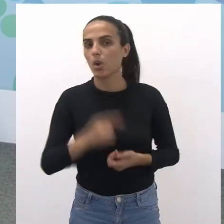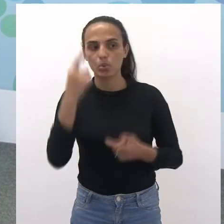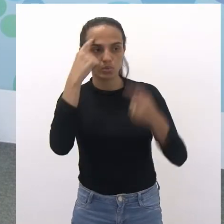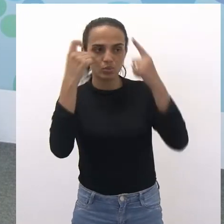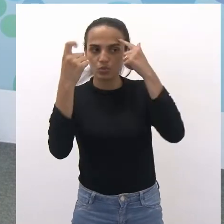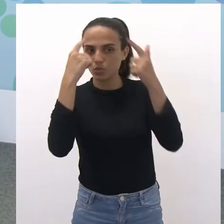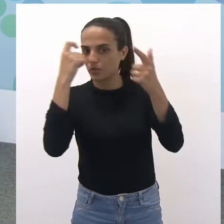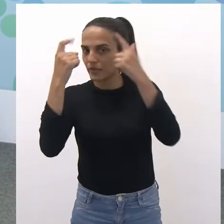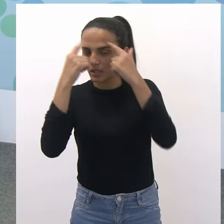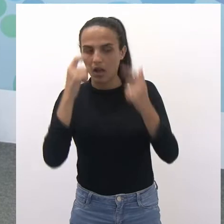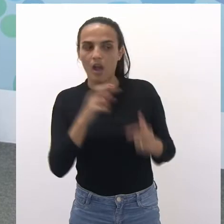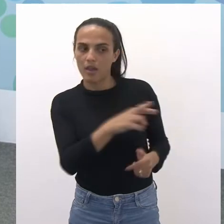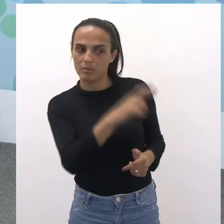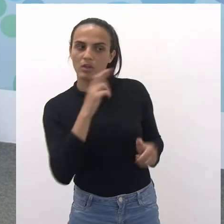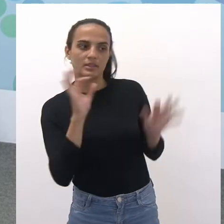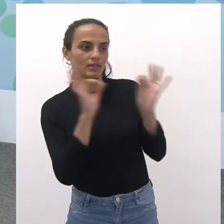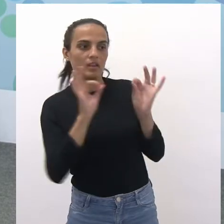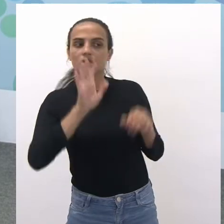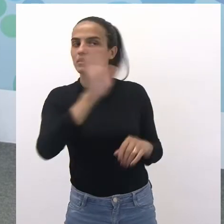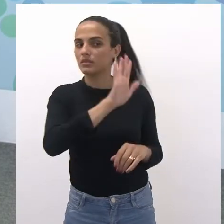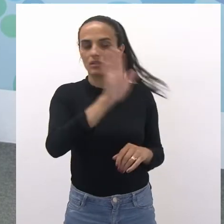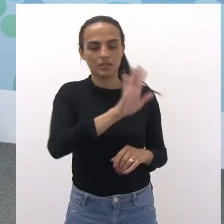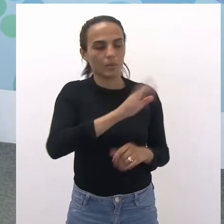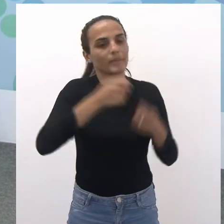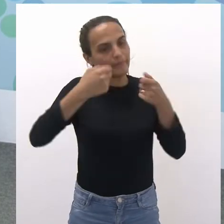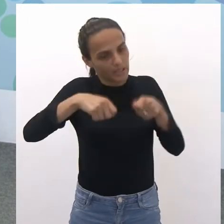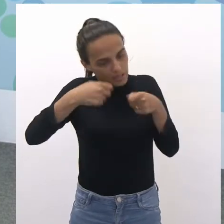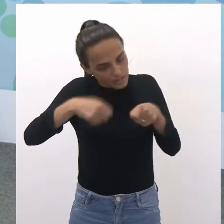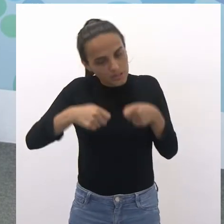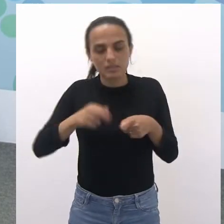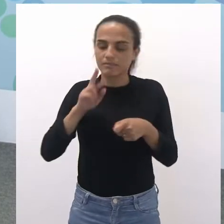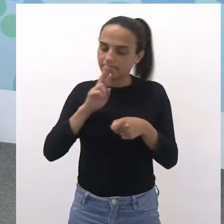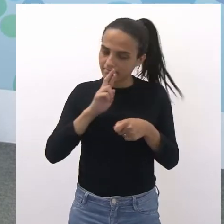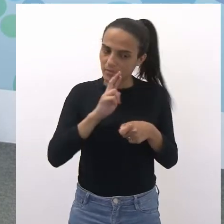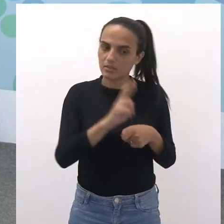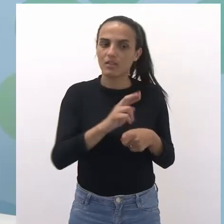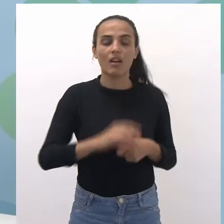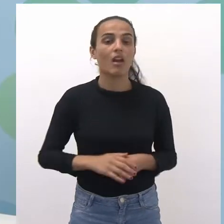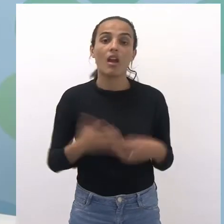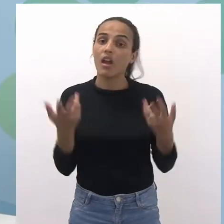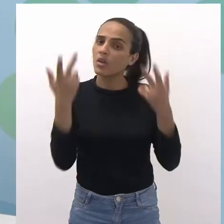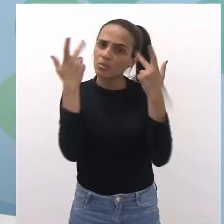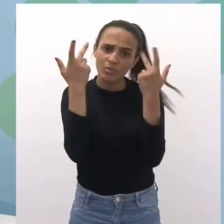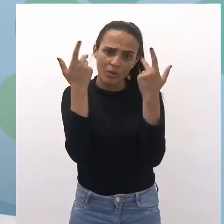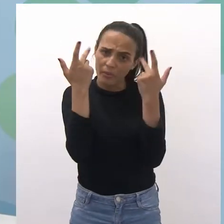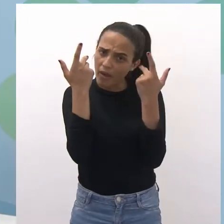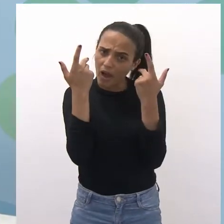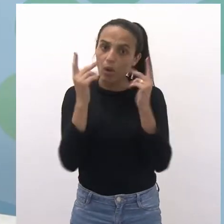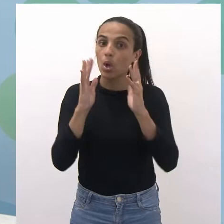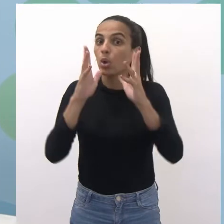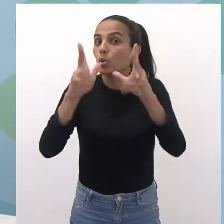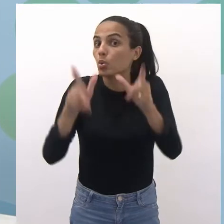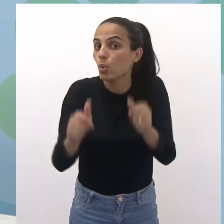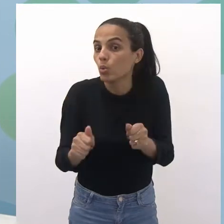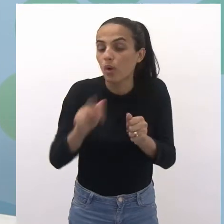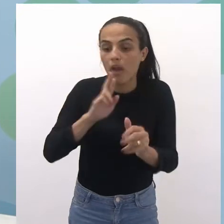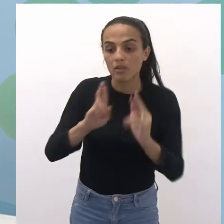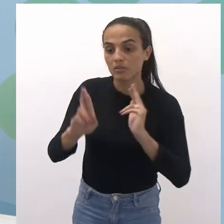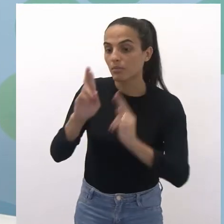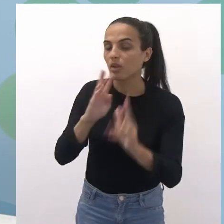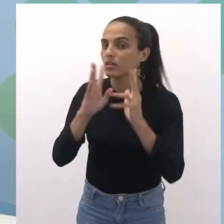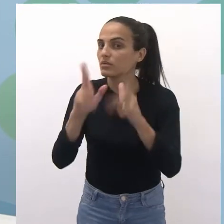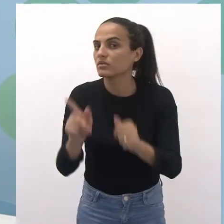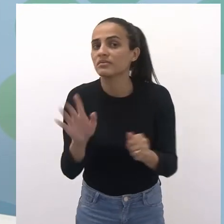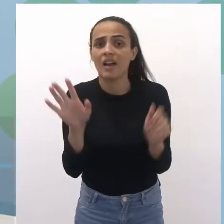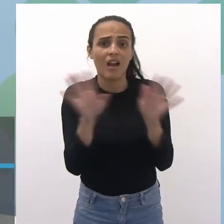sem resposta. É normal, é absolutamente normal não termos as respostas para tudo. Mas principalmente